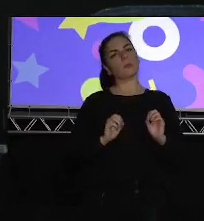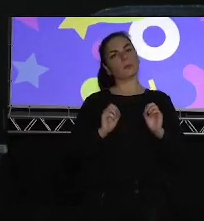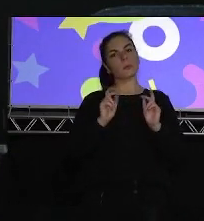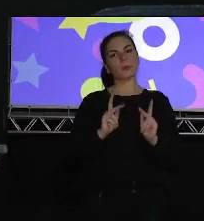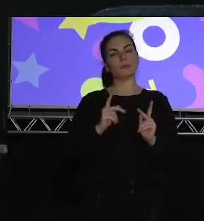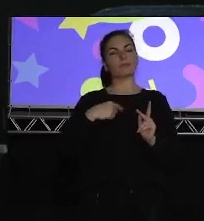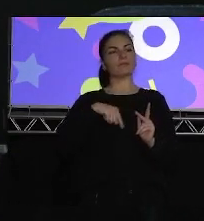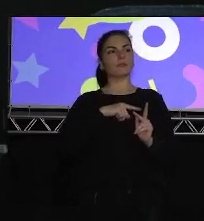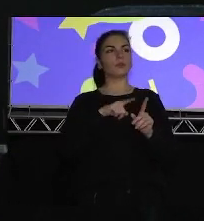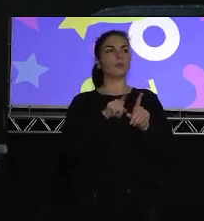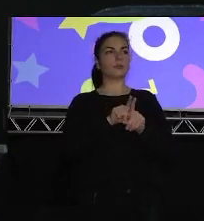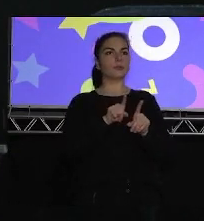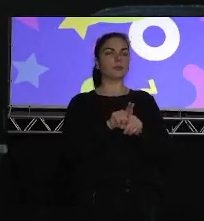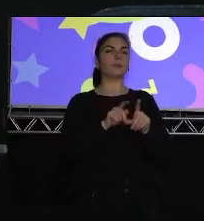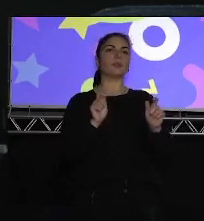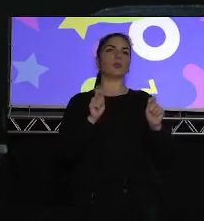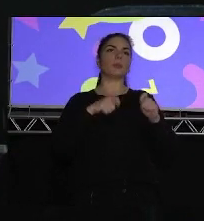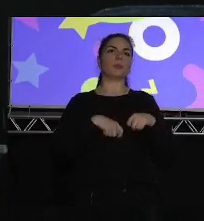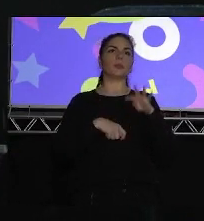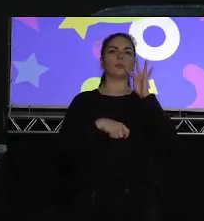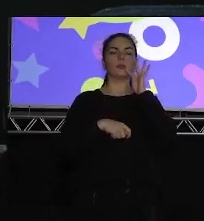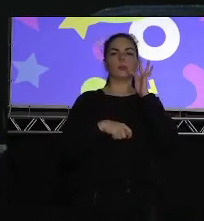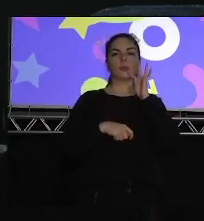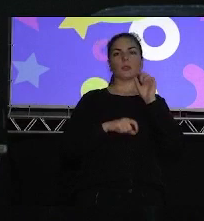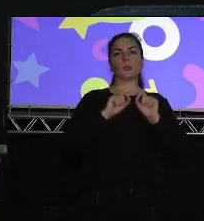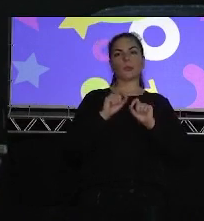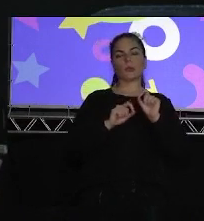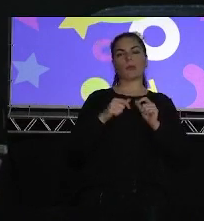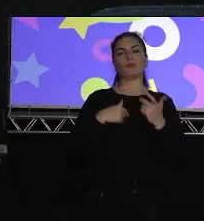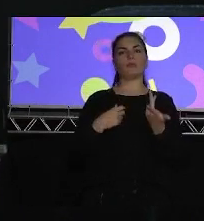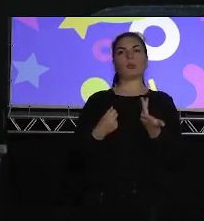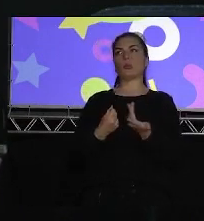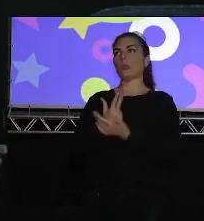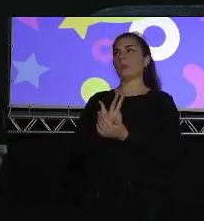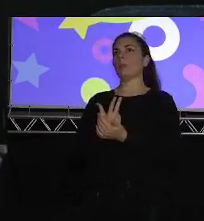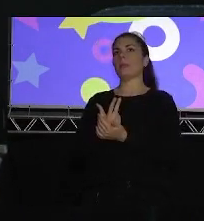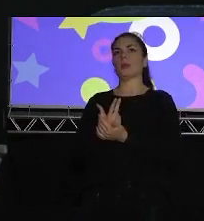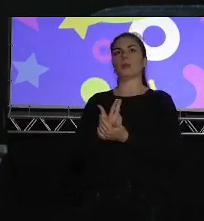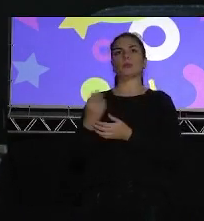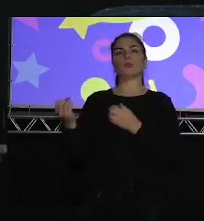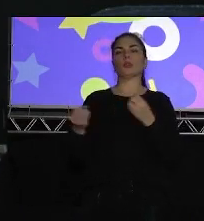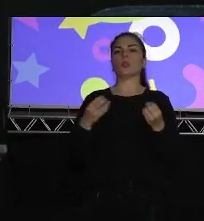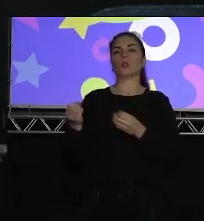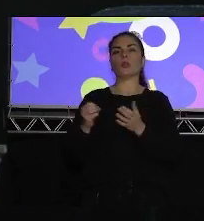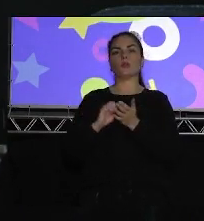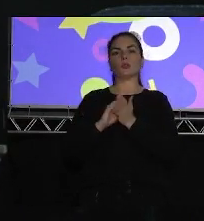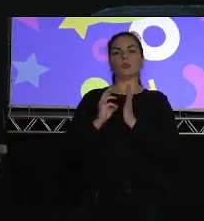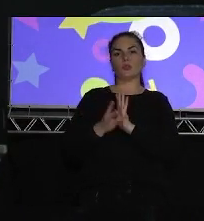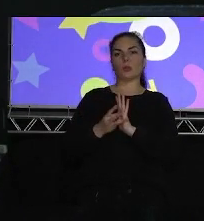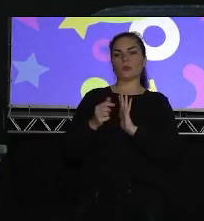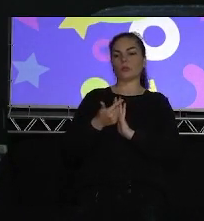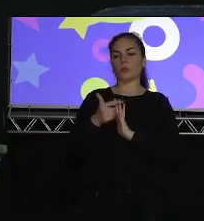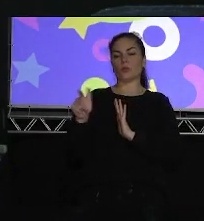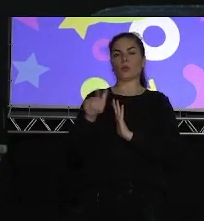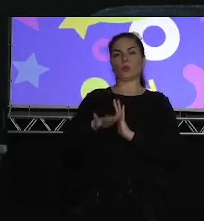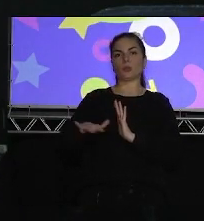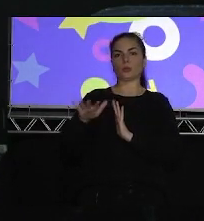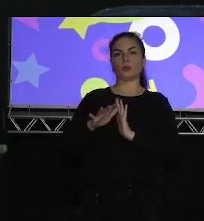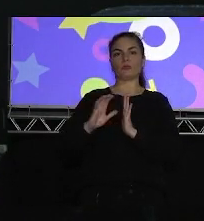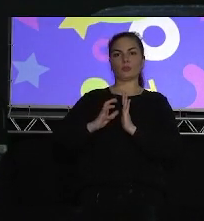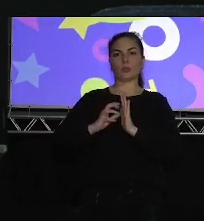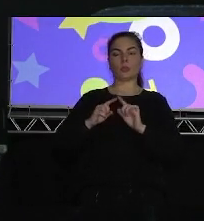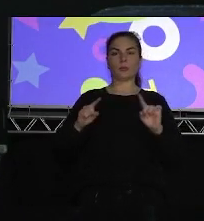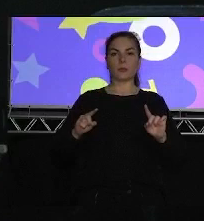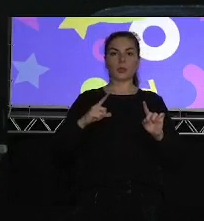temos aqui, a nossa competência técnica é Oracle e estão comprando novos softwares com outro banco de dados que nós temos competência interna